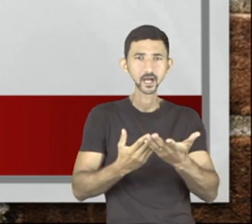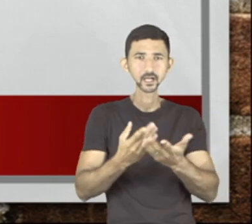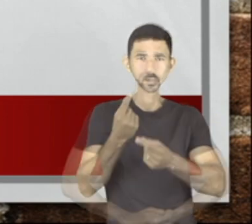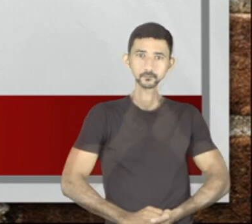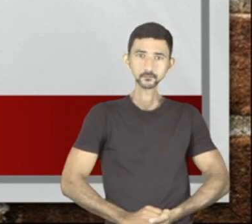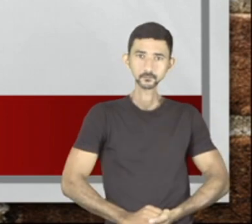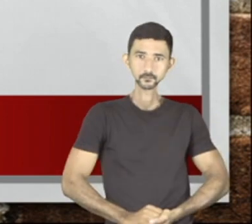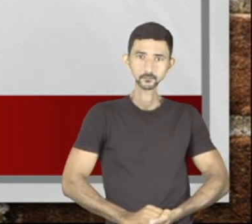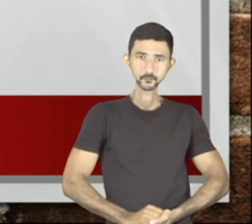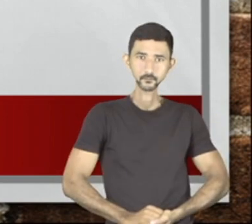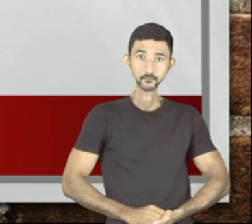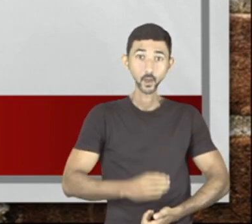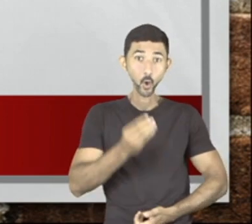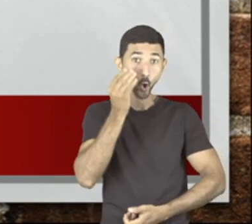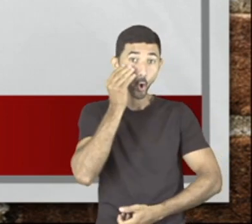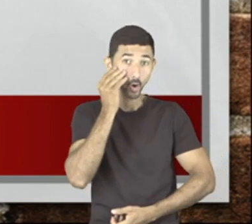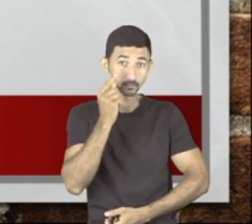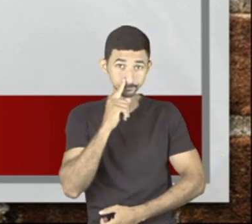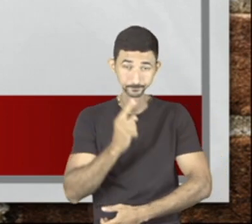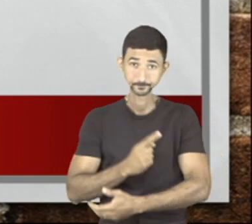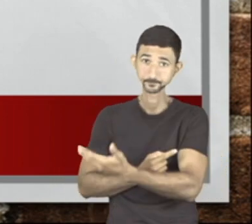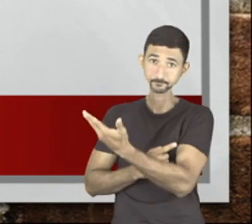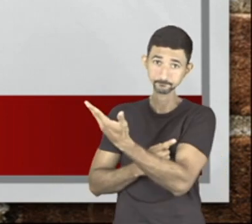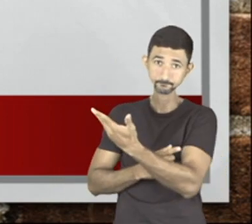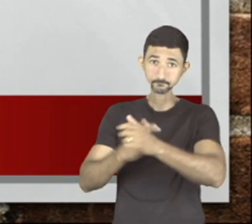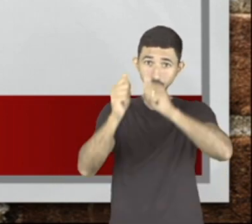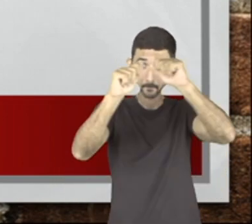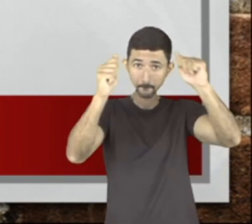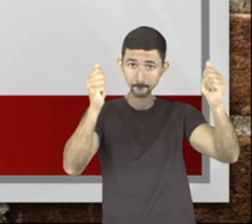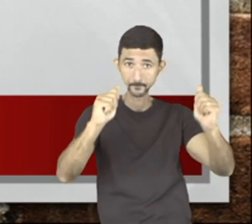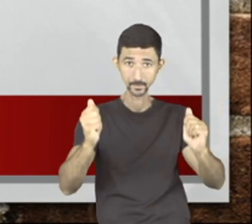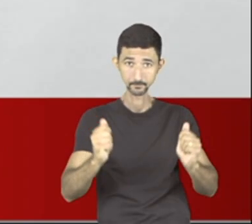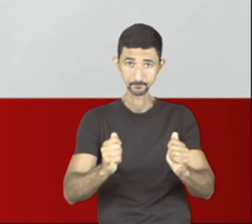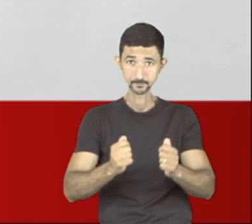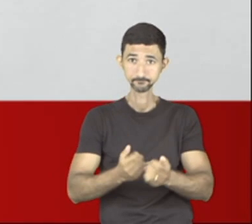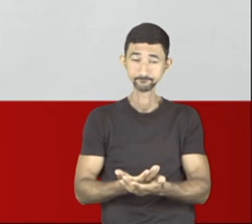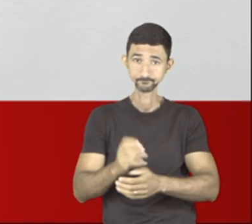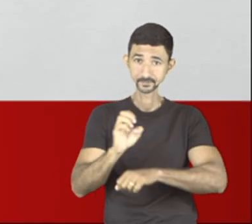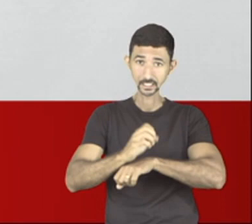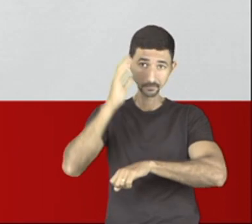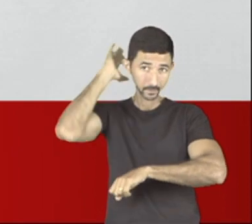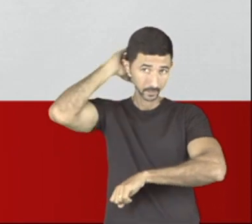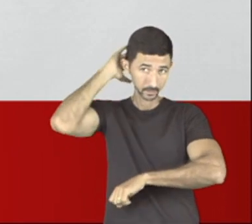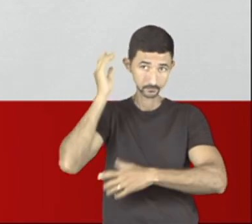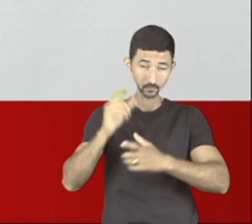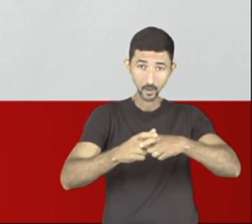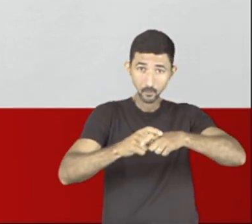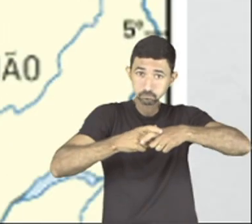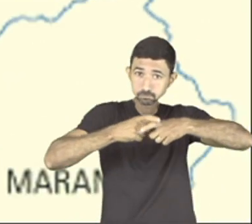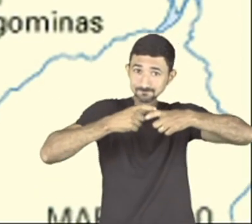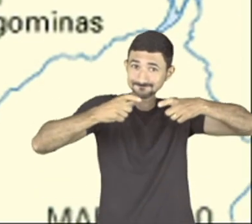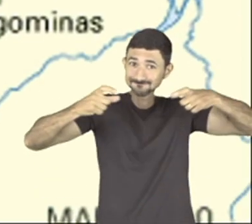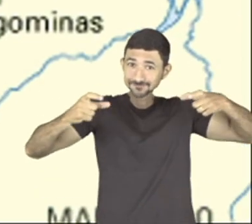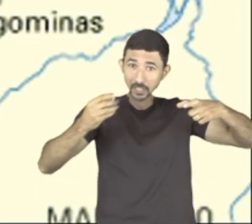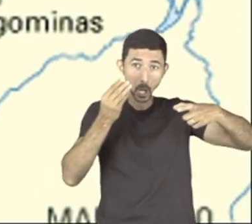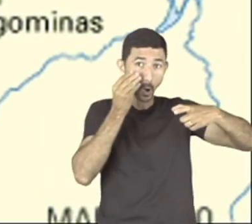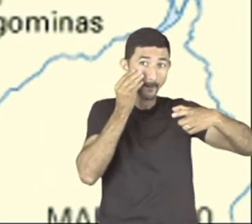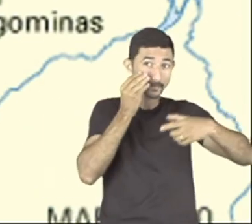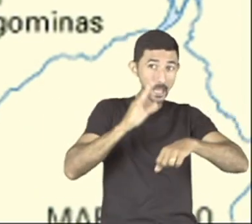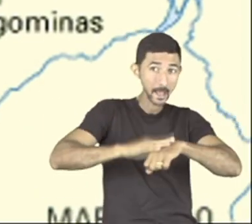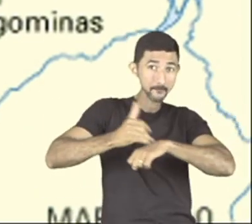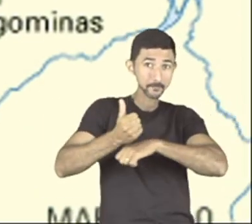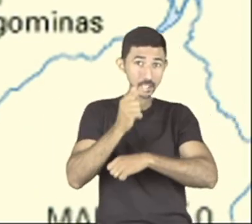grandes projetos. Vamos observar aqui, pessoal, o mapa do nosso estado. Eu vou ampliar para vocês, para a gente poder observar